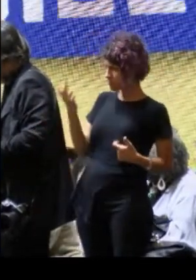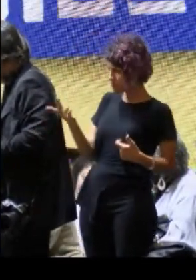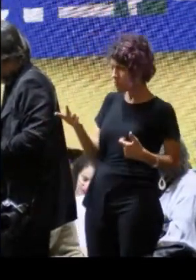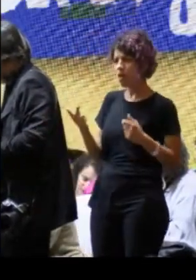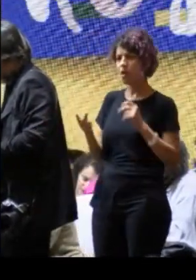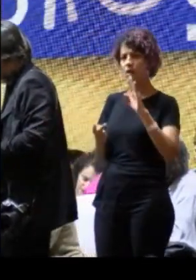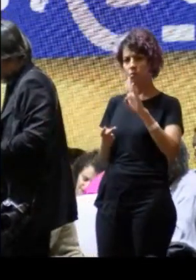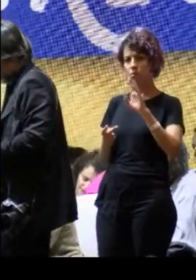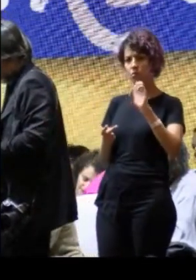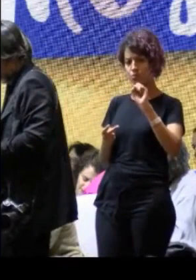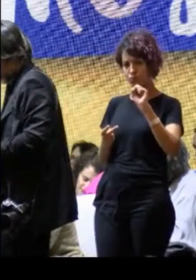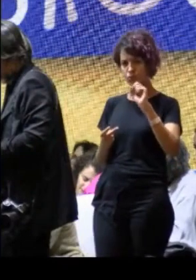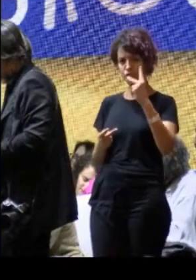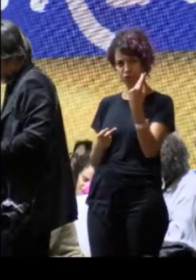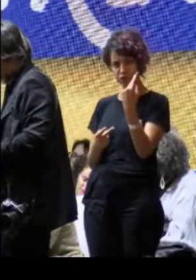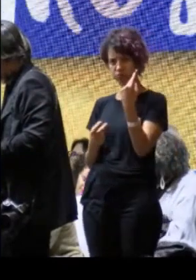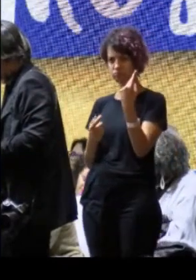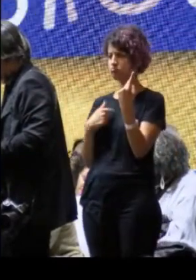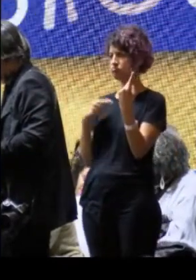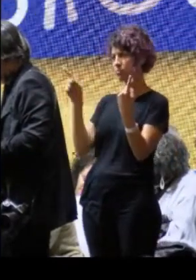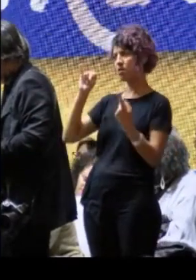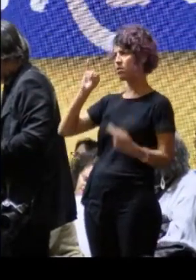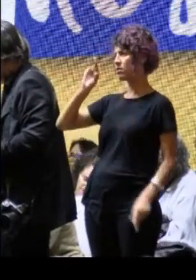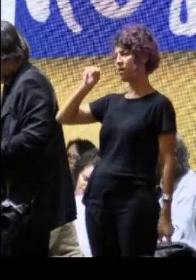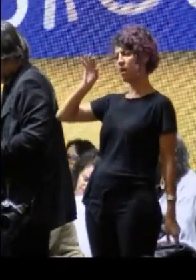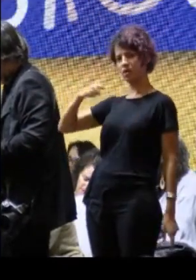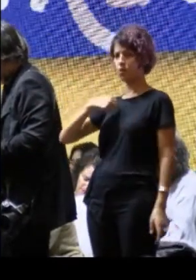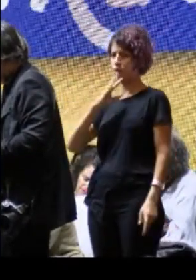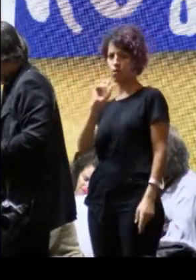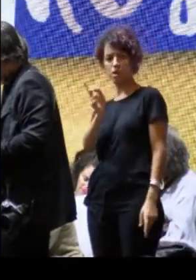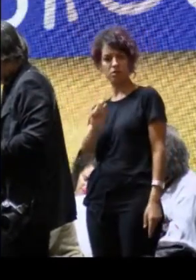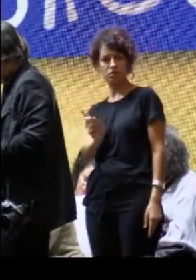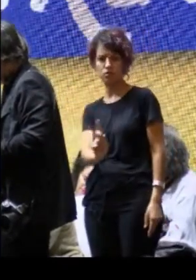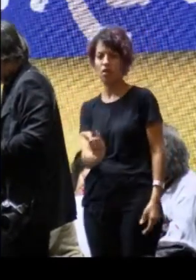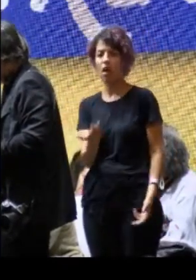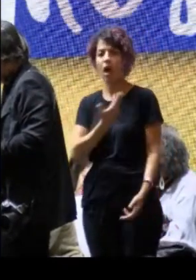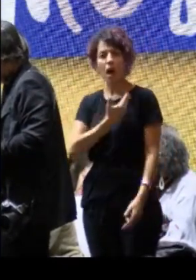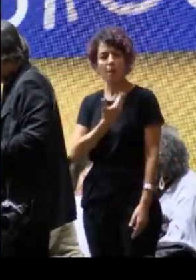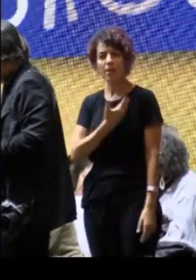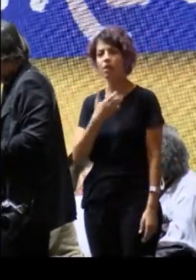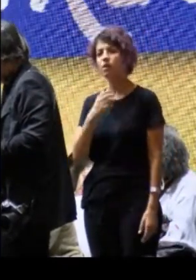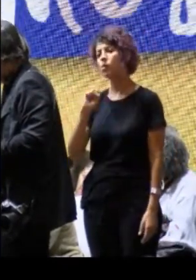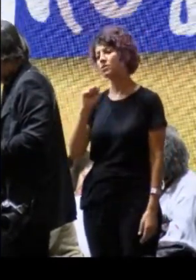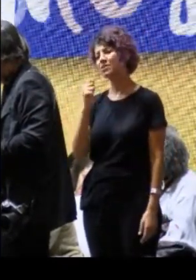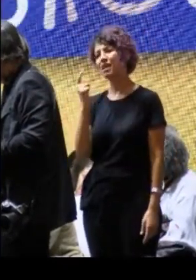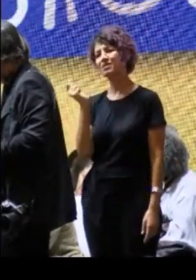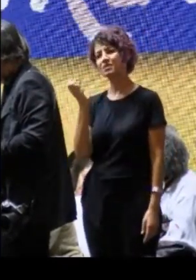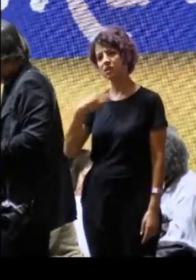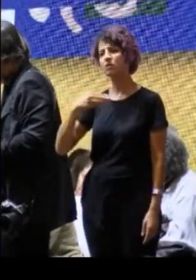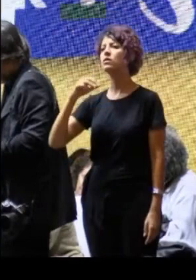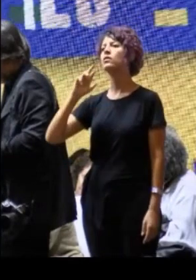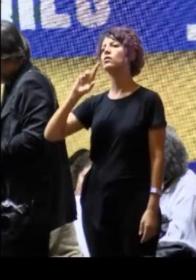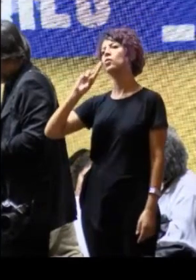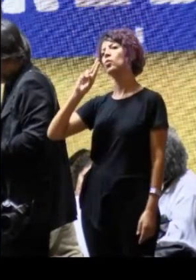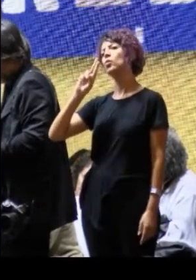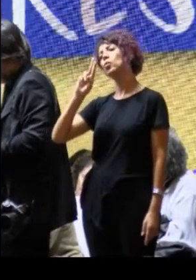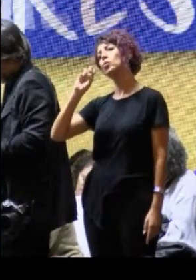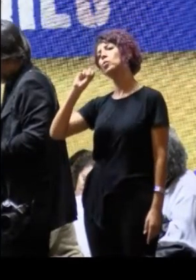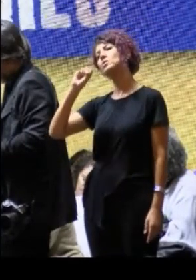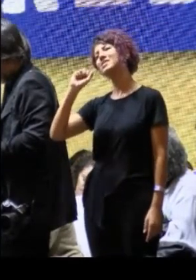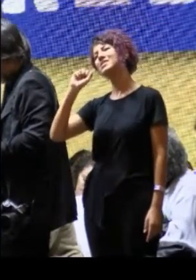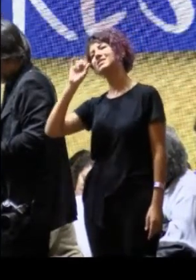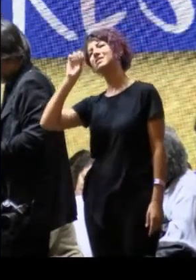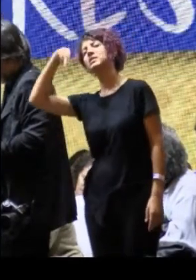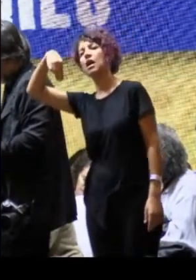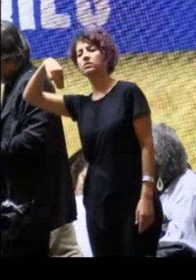lhe dizer uma coisa, eu não conheço o Iraque, não sou amigo do Saddam Hussein, fica a 14 mil quilômetros do Brasil, eu tenho um inimigo lá dentro